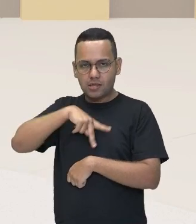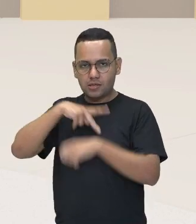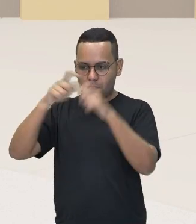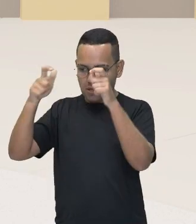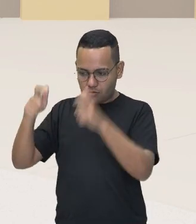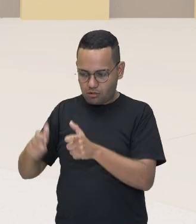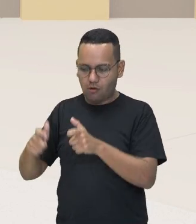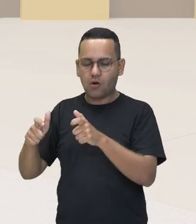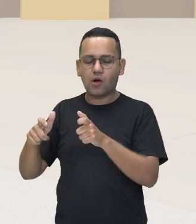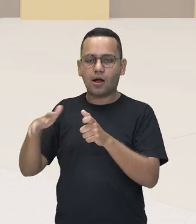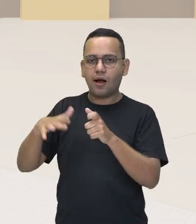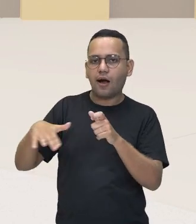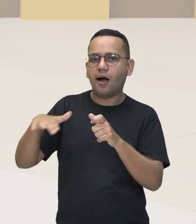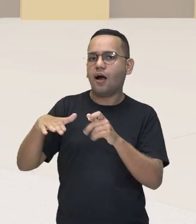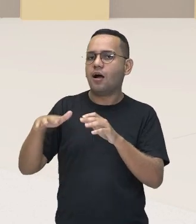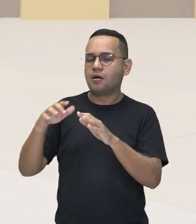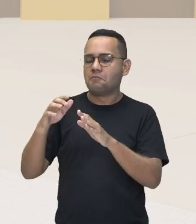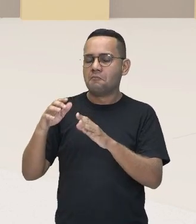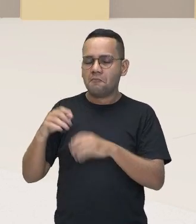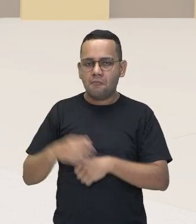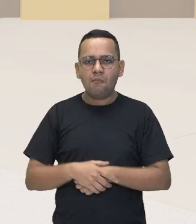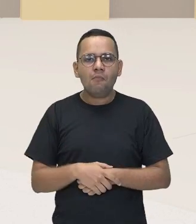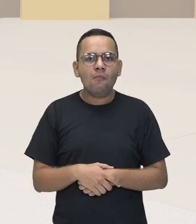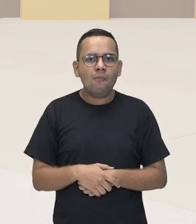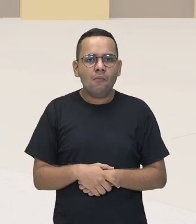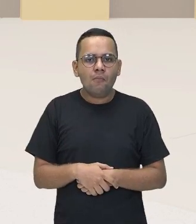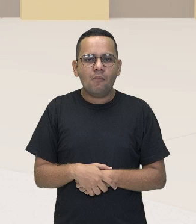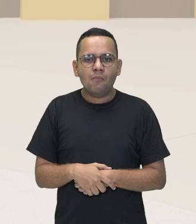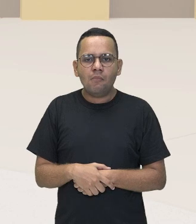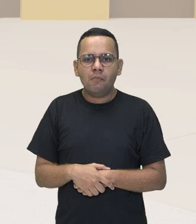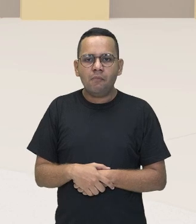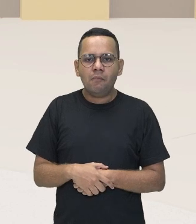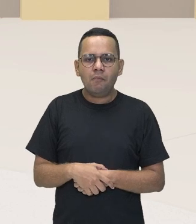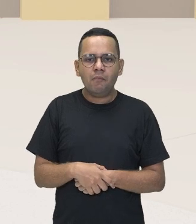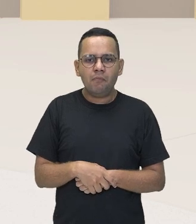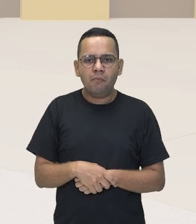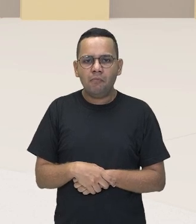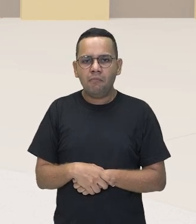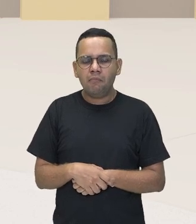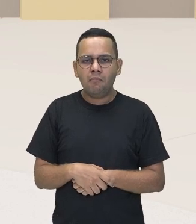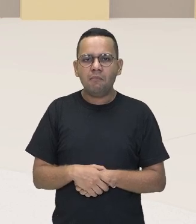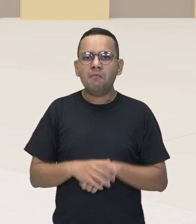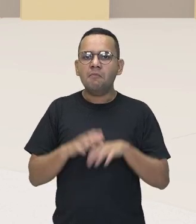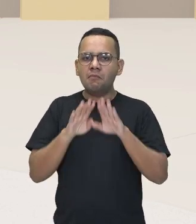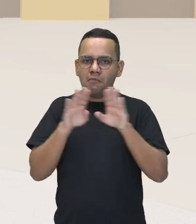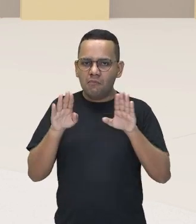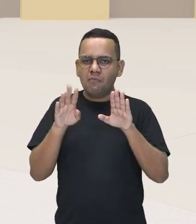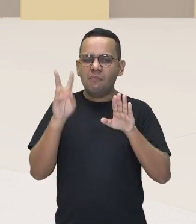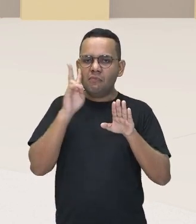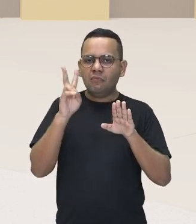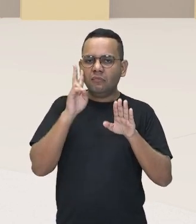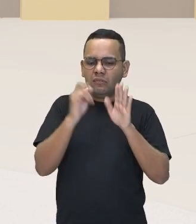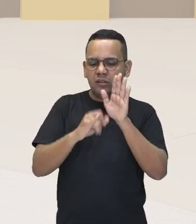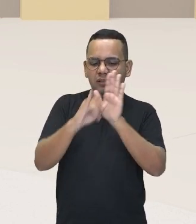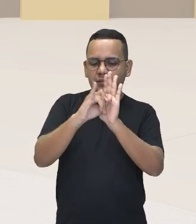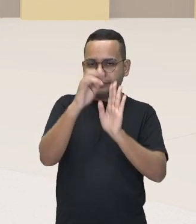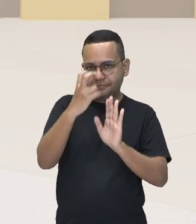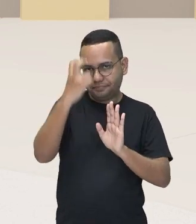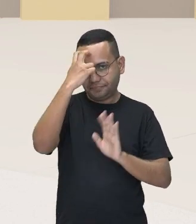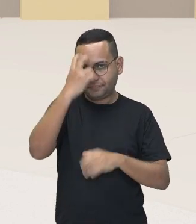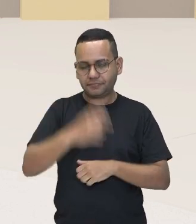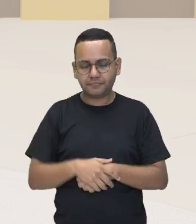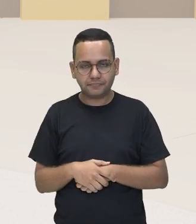uma comunidade. Lembrando também que, quando a gente fala sobre essa identidade cultural, ao longo da